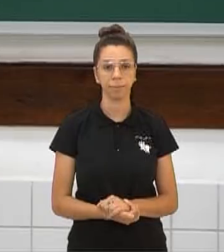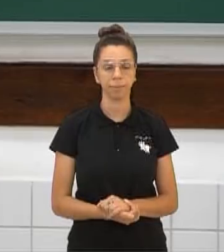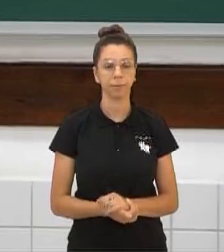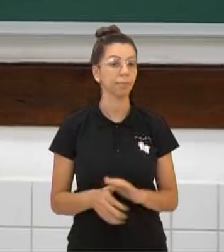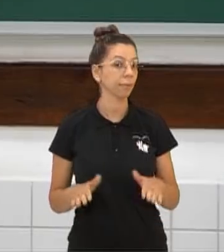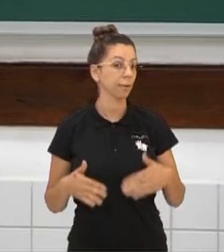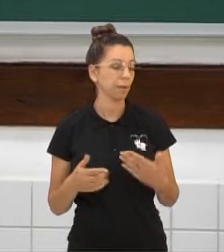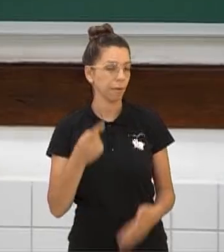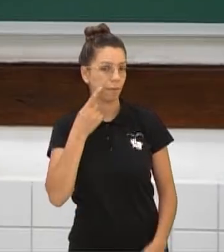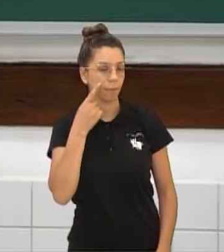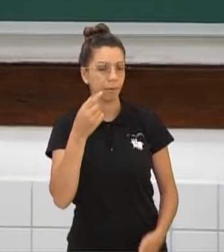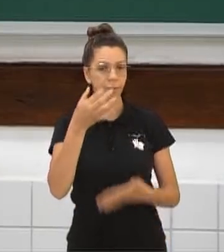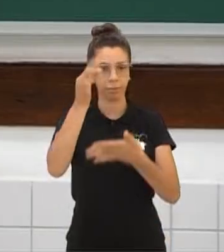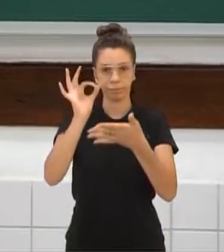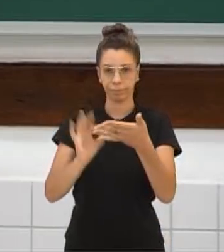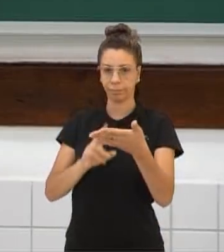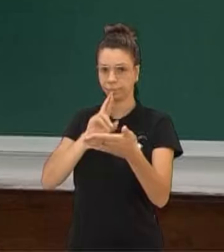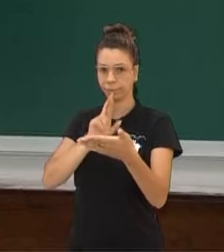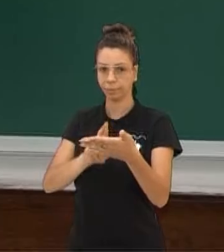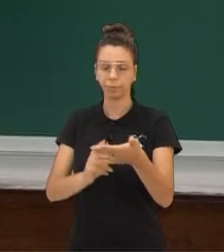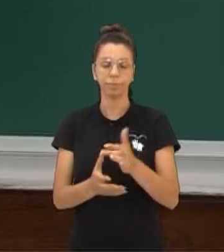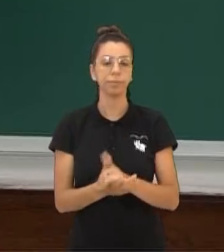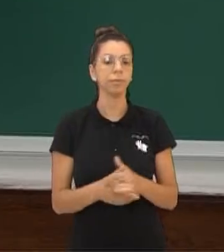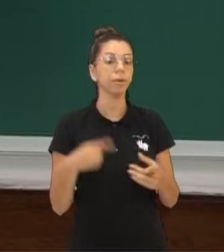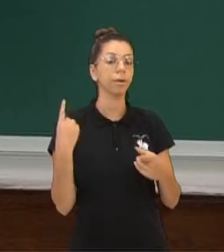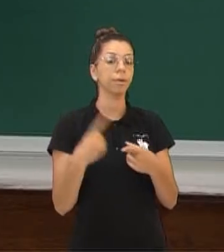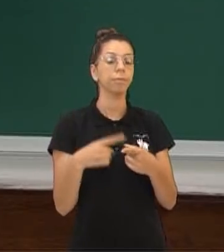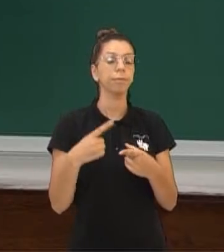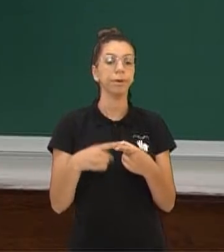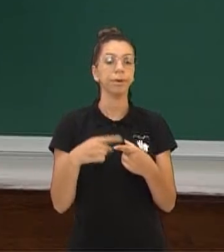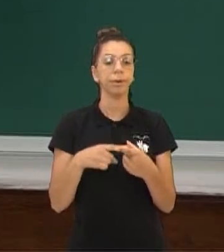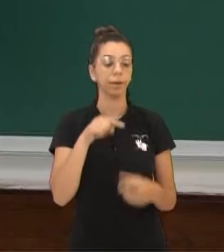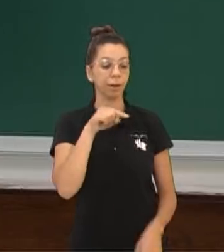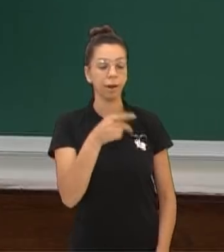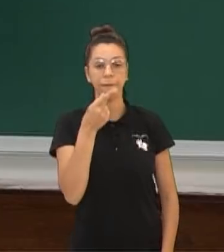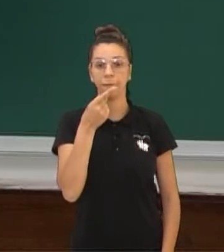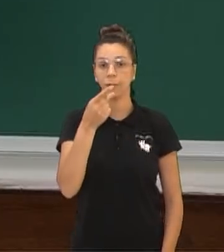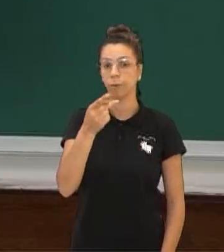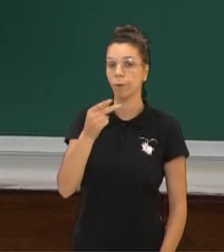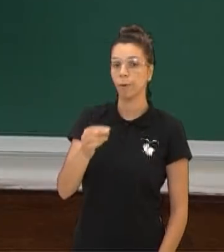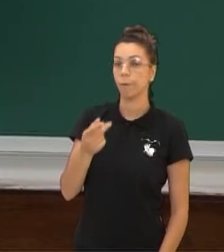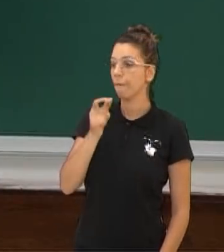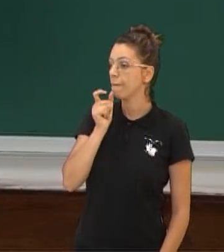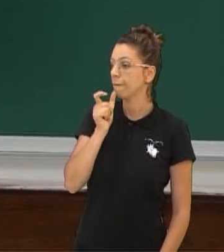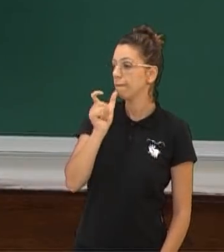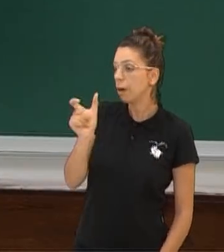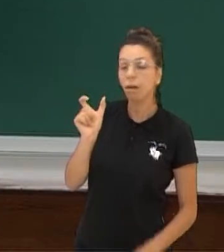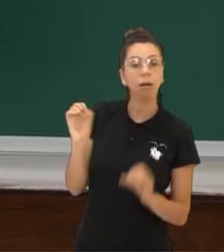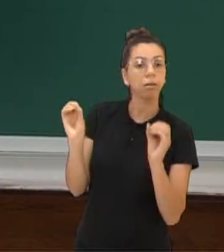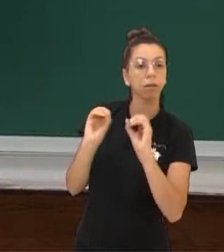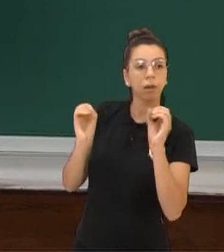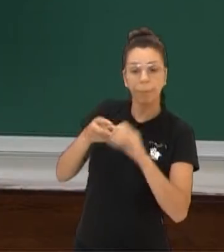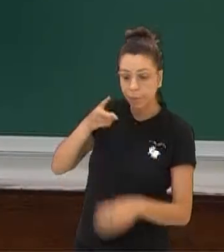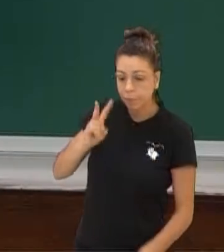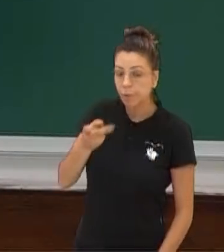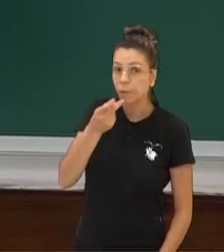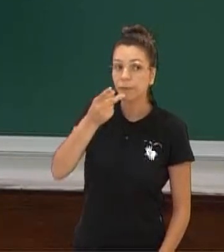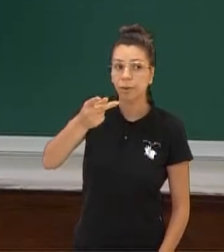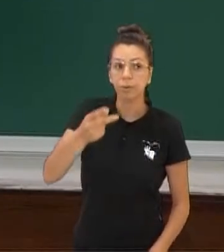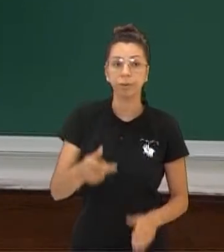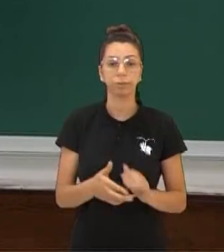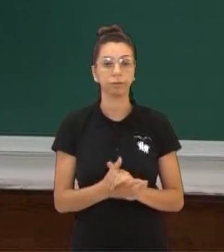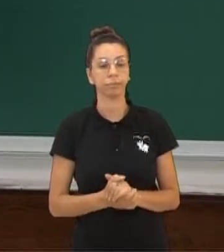E aí, vamos ver a resposta então? Porque Mimi disse que estava sem palavras, mas olha, ela continuou falando, né? Ó,